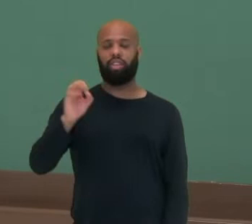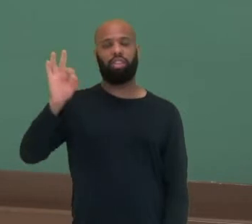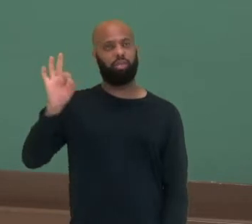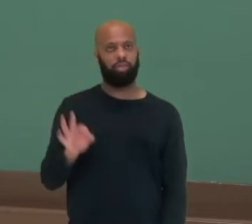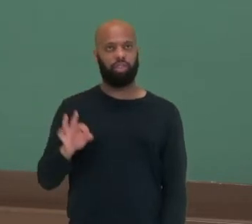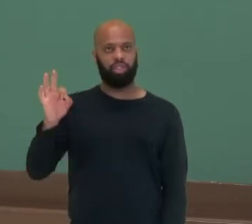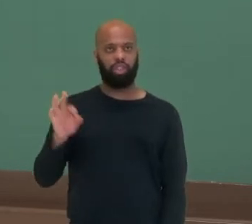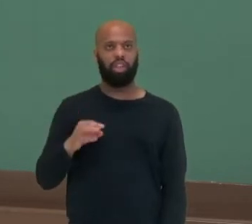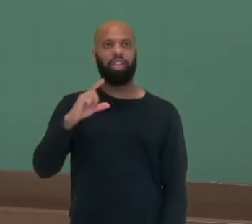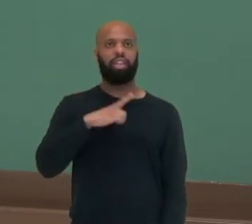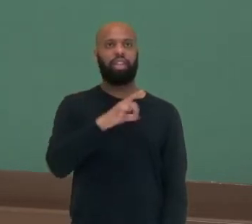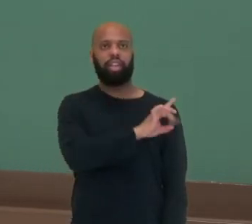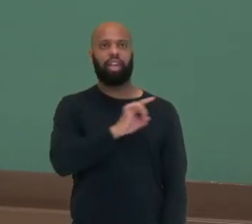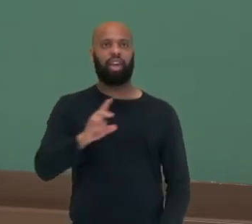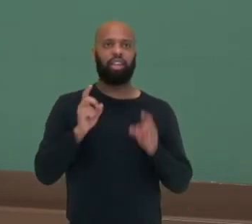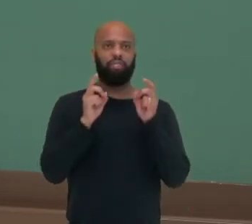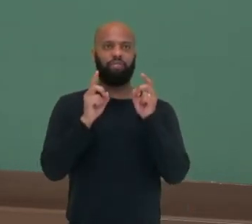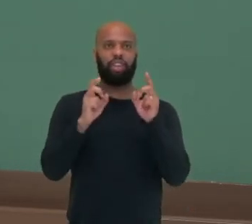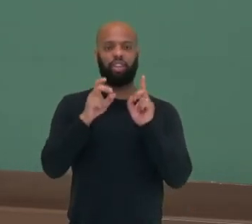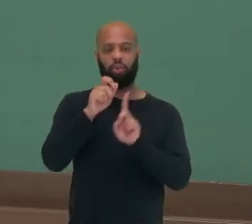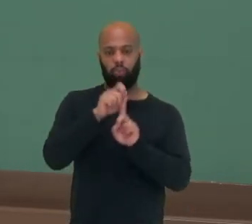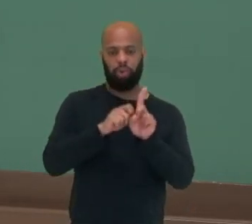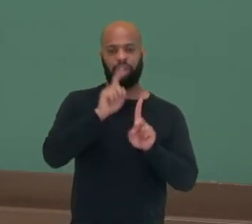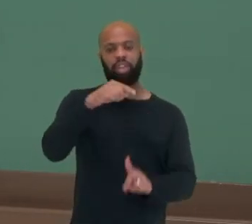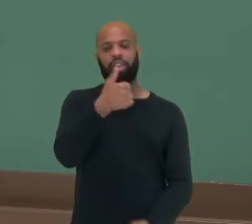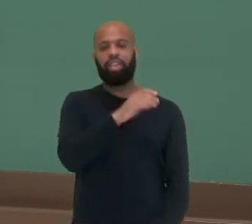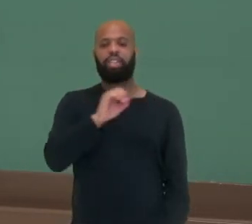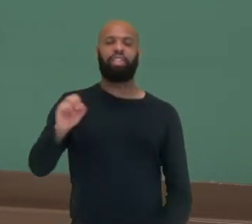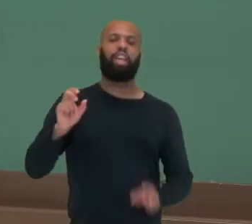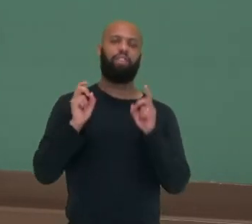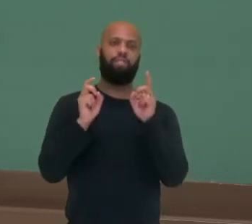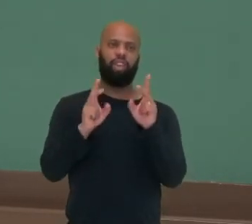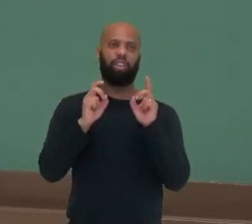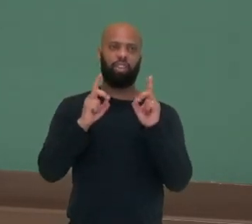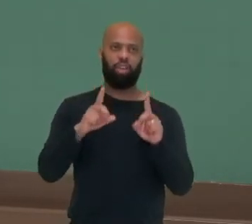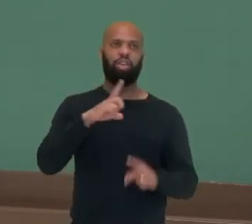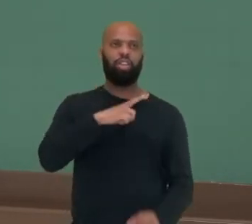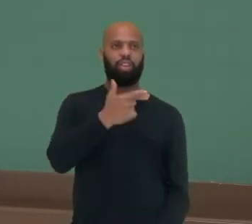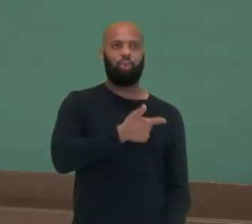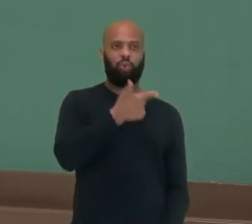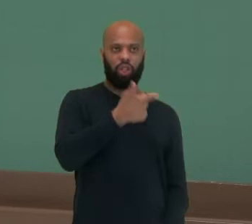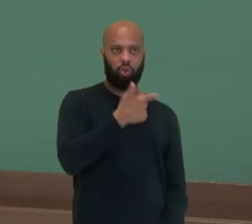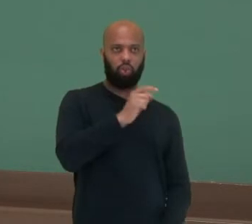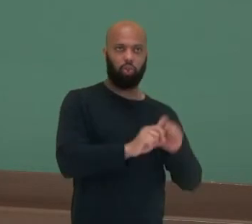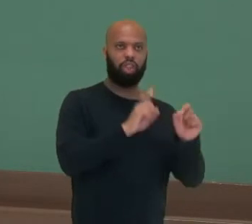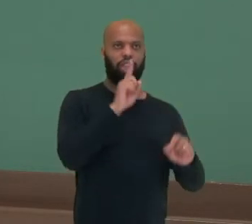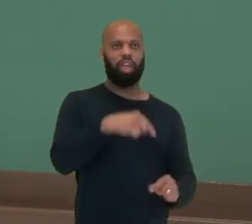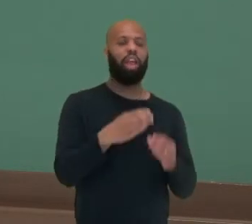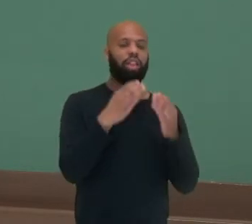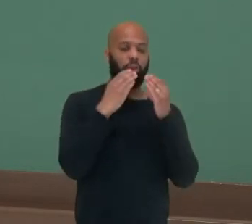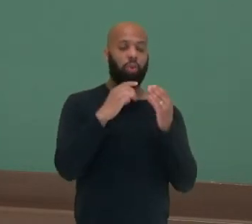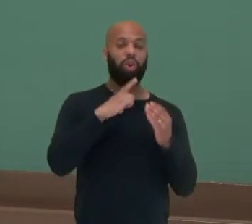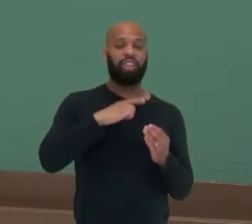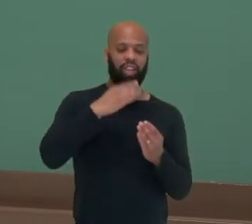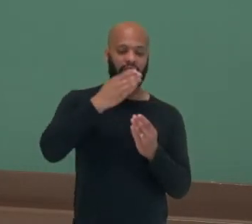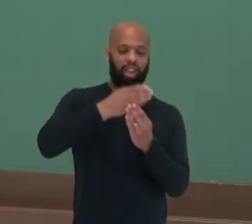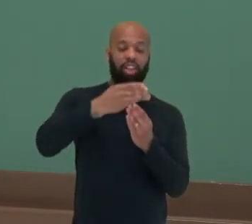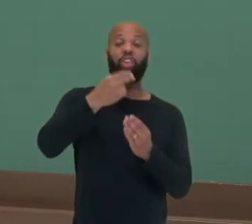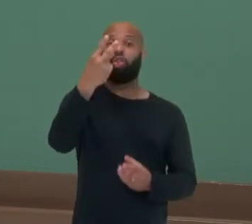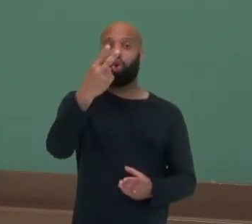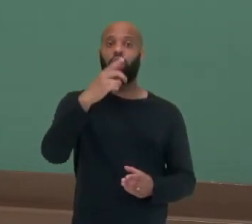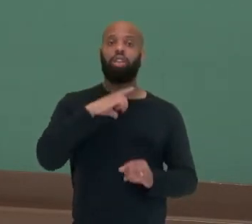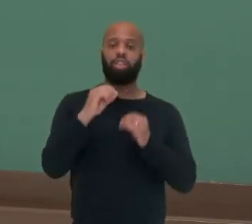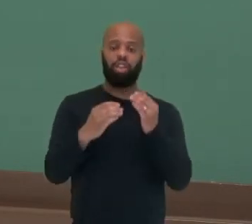30%, unidades vendidas no mês, 100 unidades. O segundo produto, o hambúrguer duplo, o valor